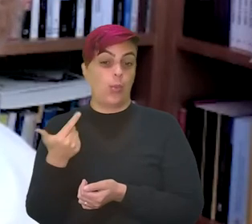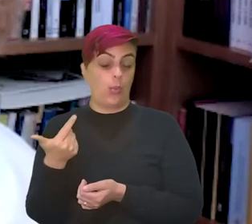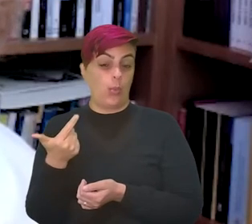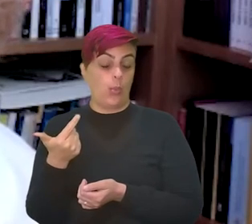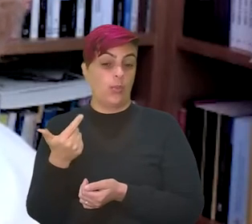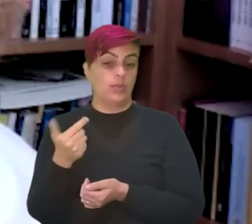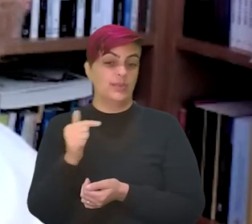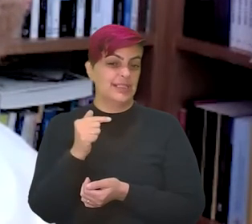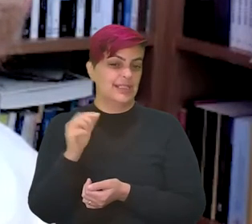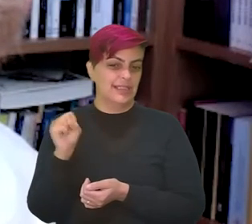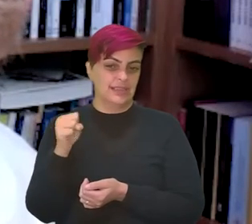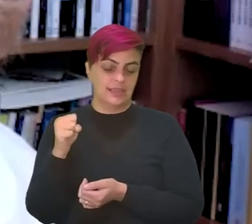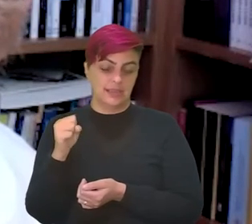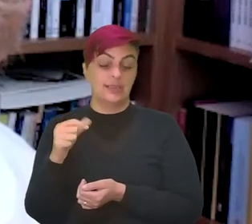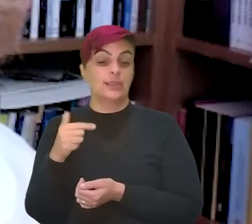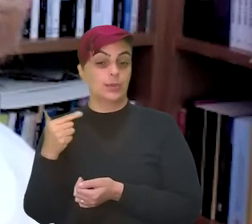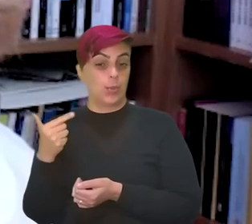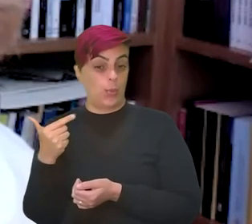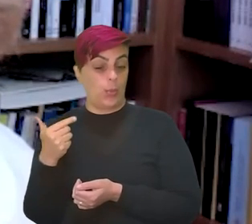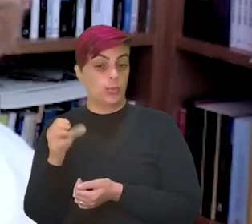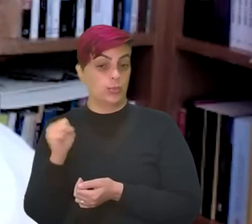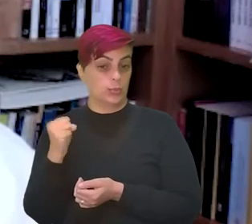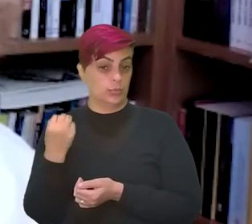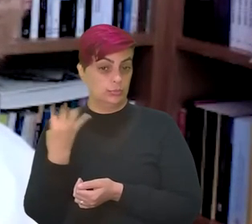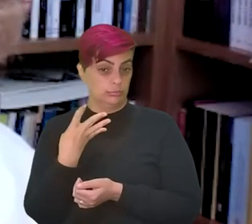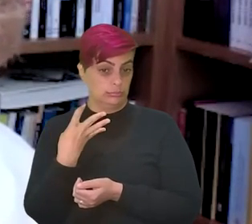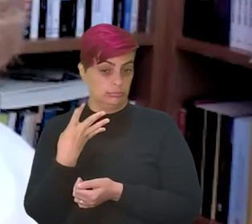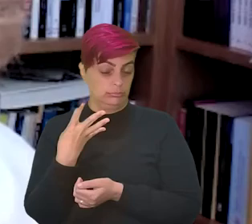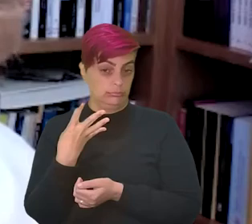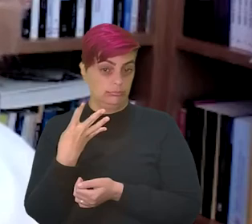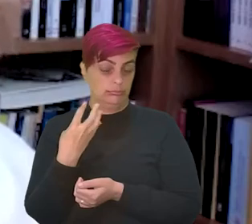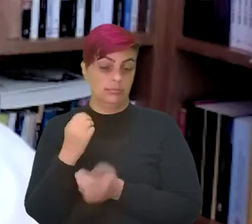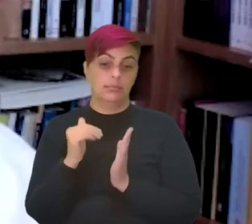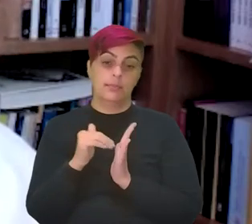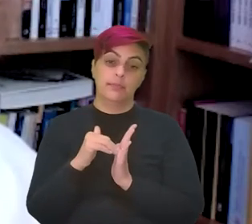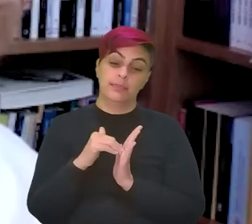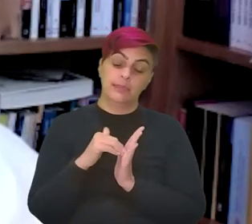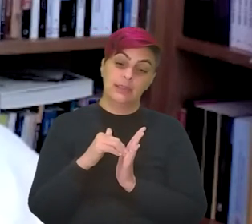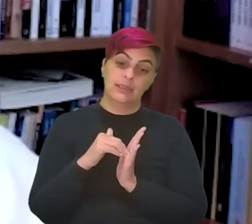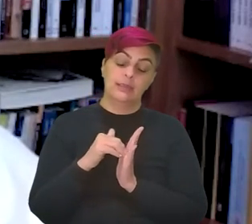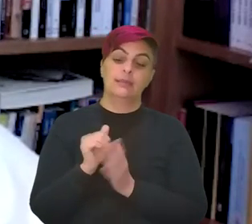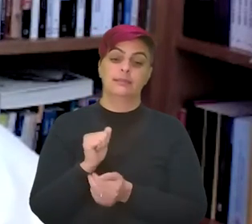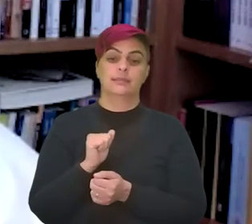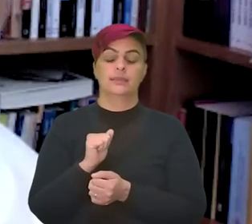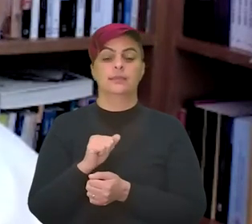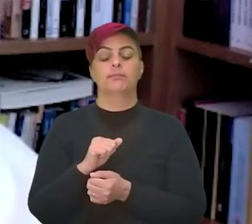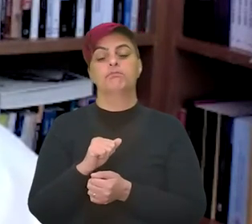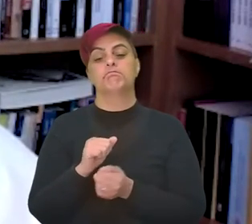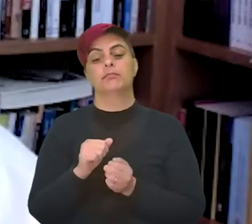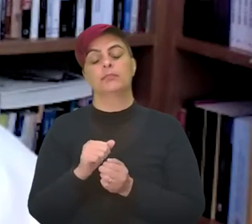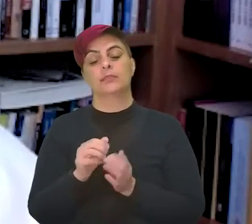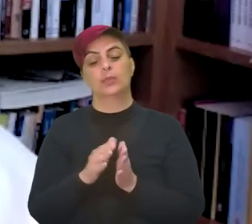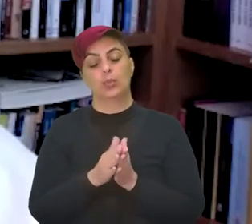1976, outra em 78 e outra em 84, até que veio